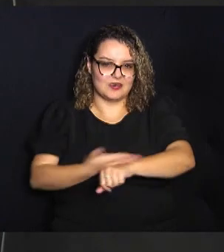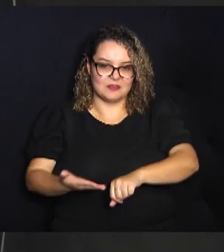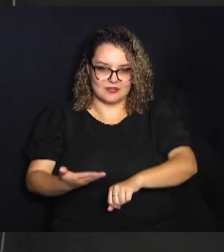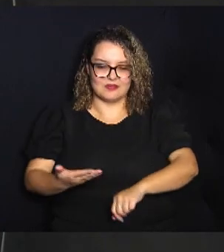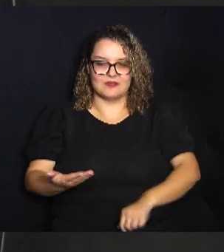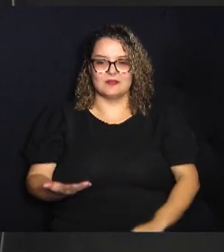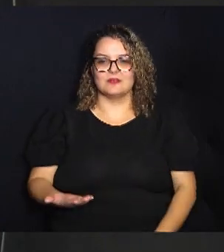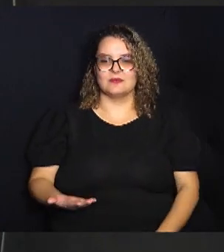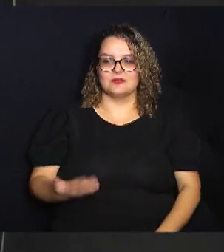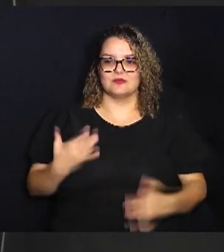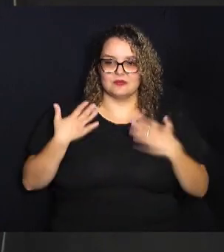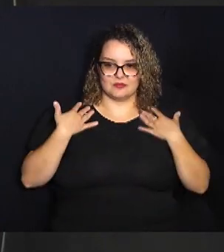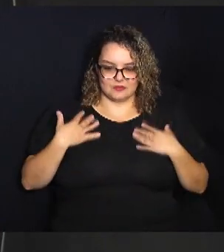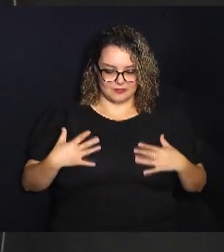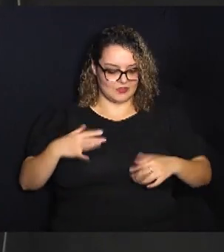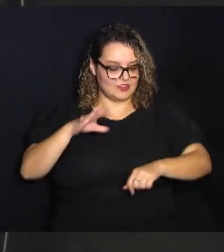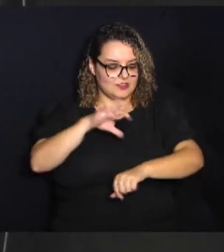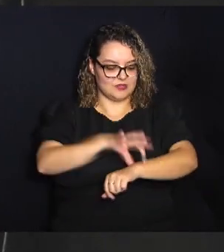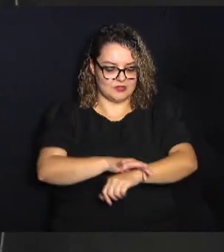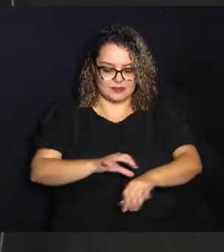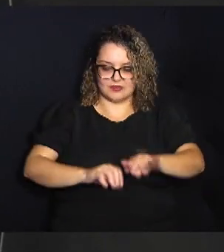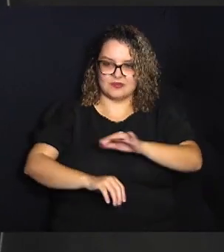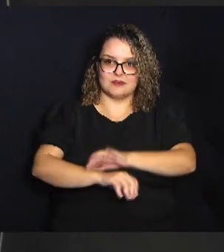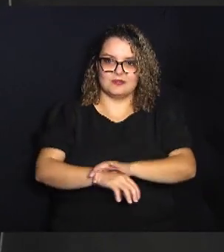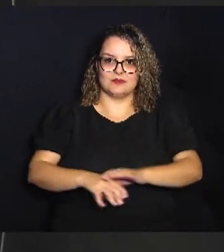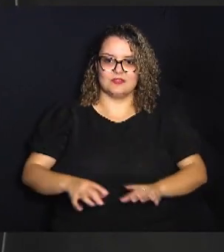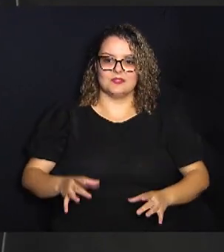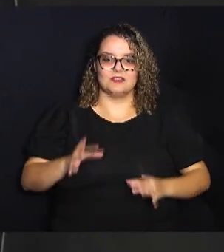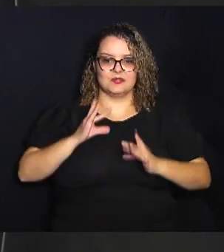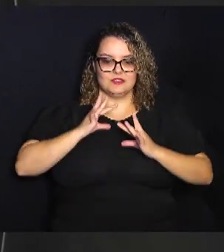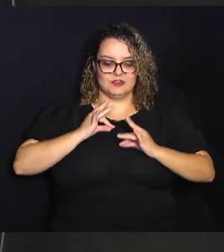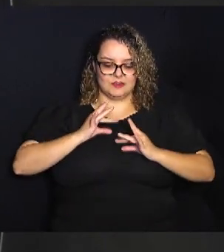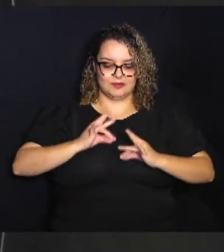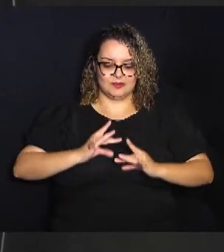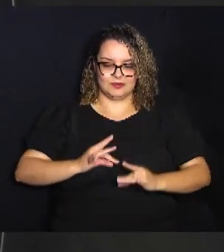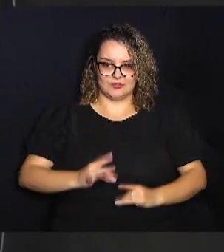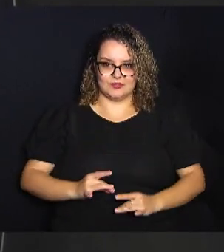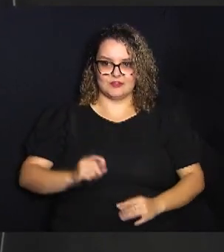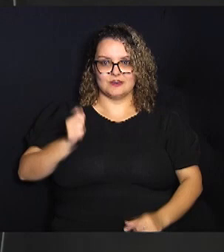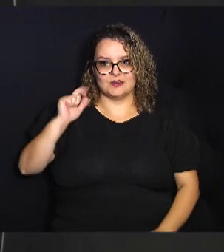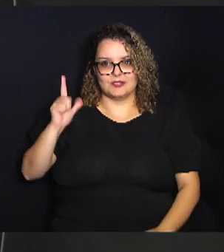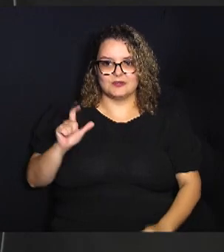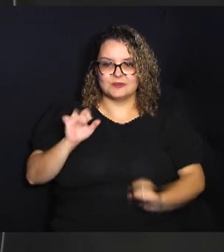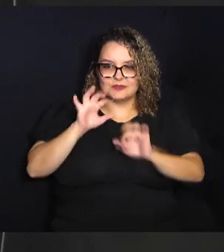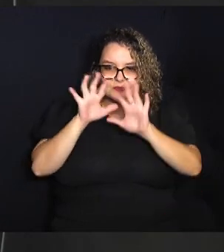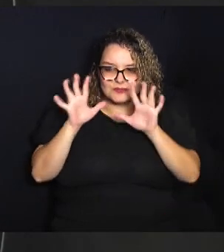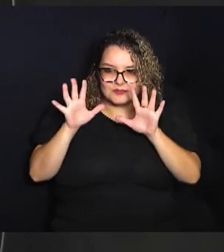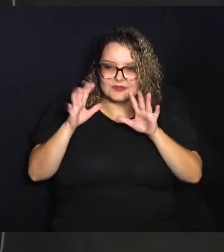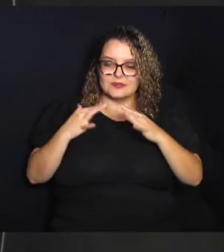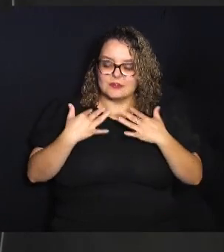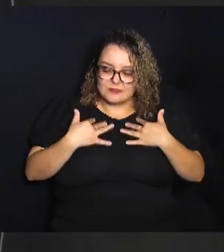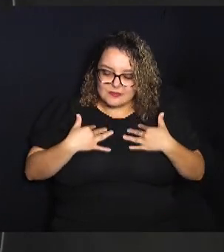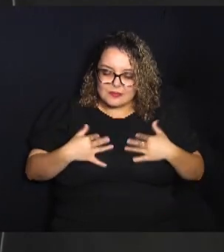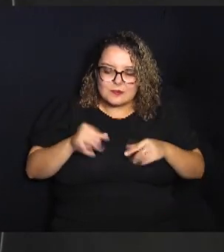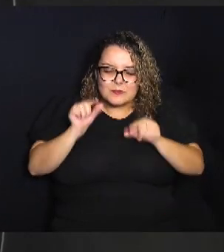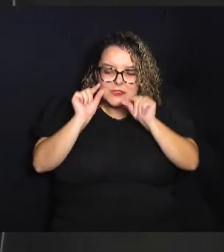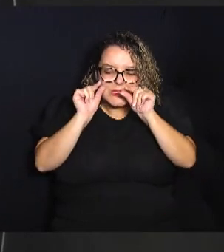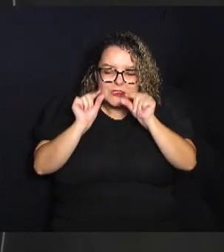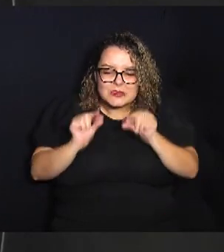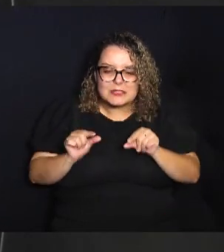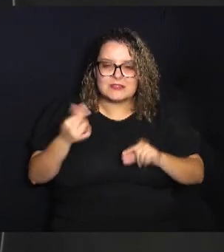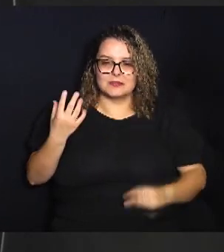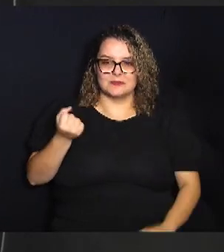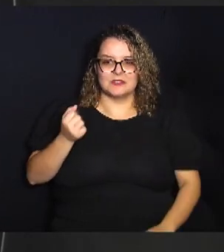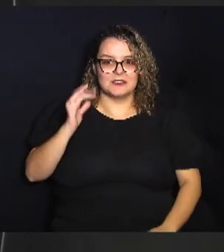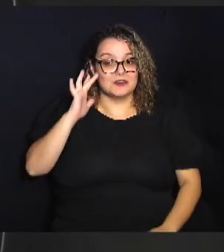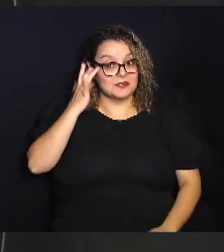estou trajando uma camisa de manga longa, azul clarinha, com pequenas listrinhas brancas, que eu acho que você não